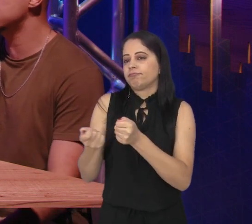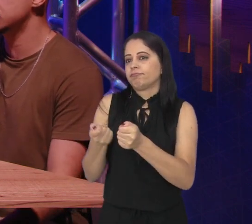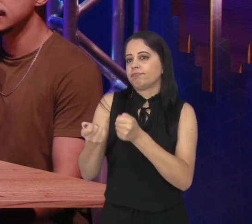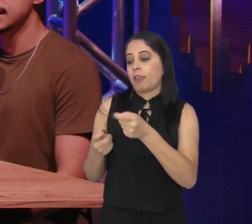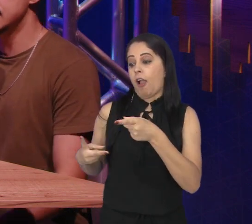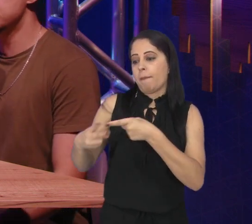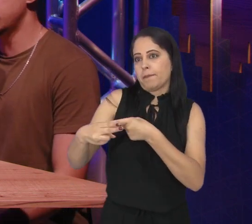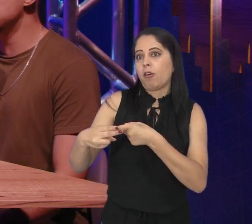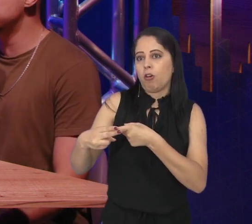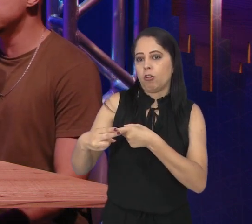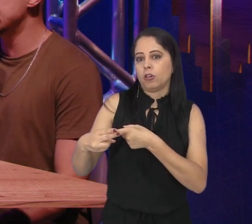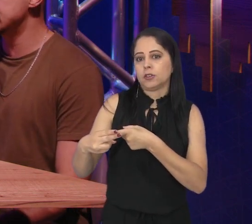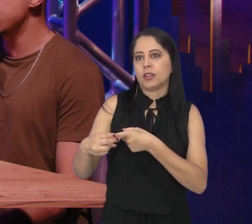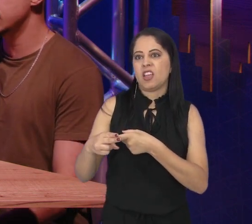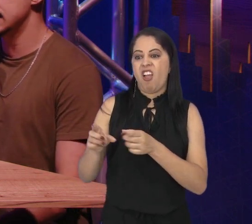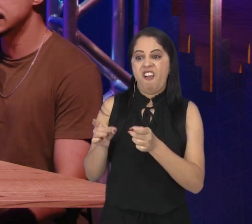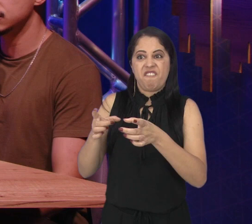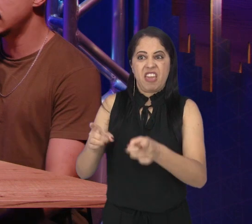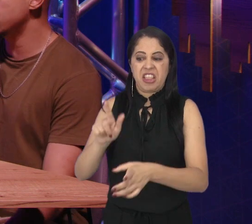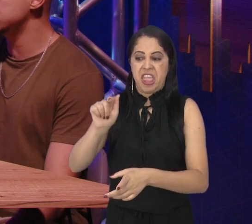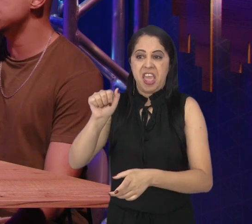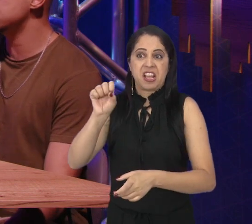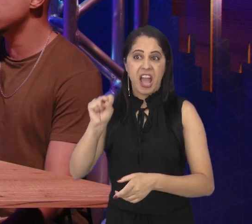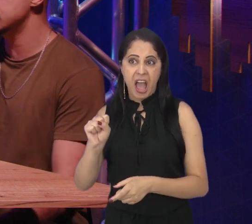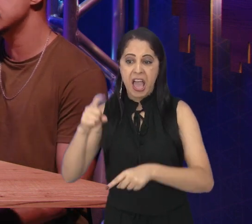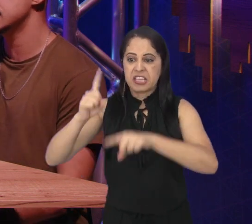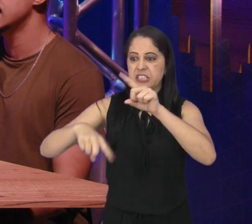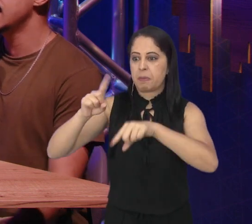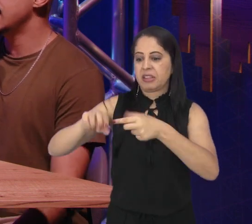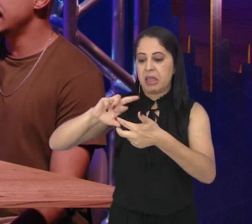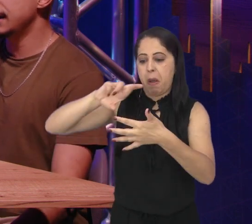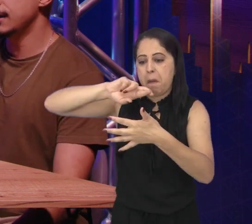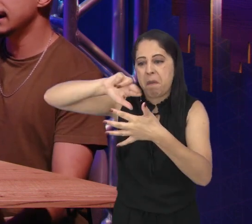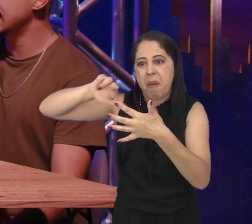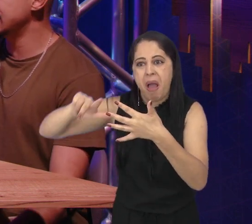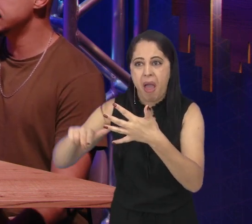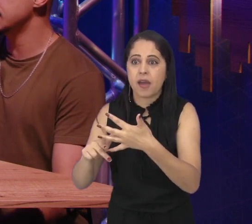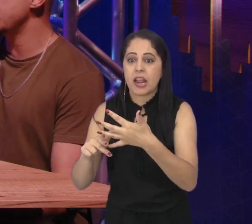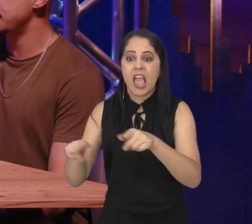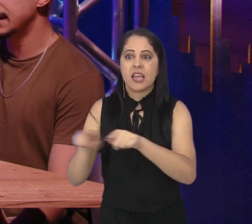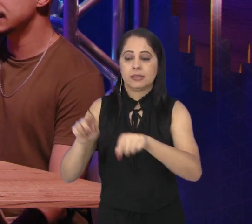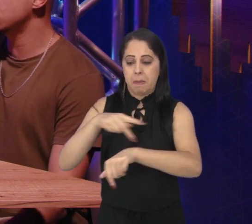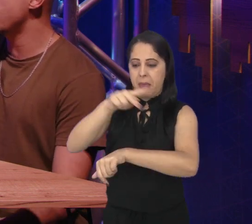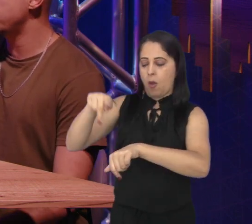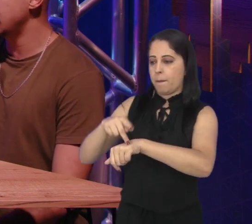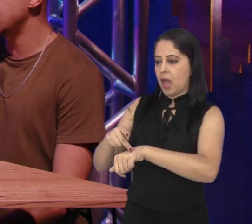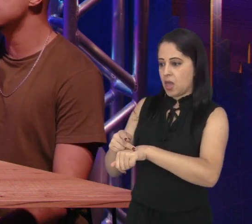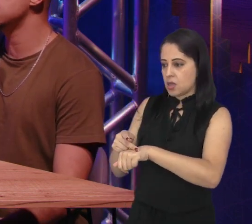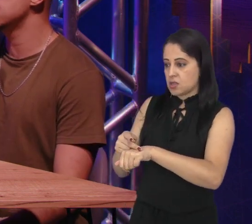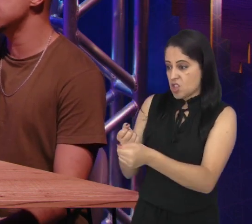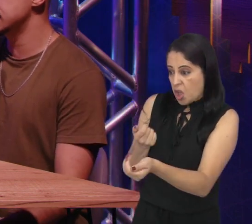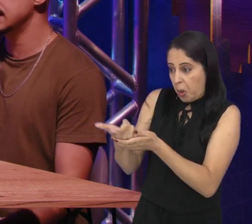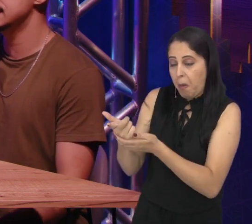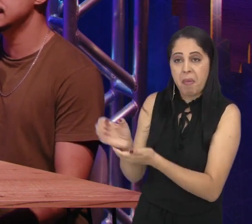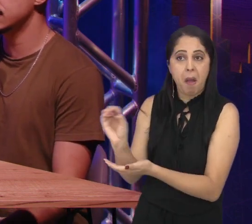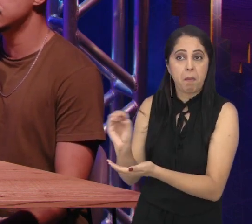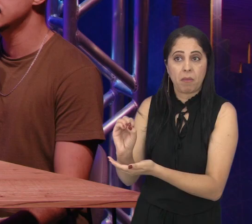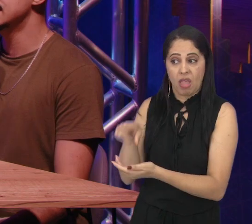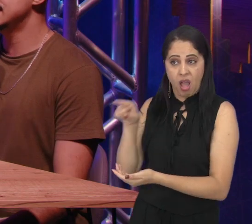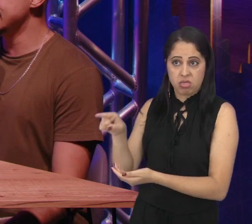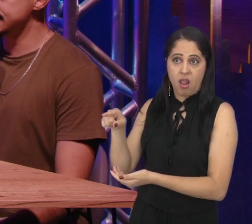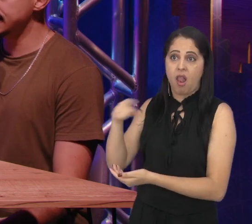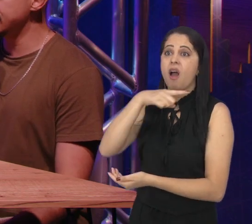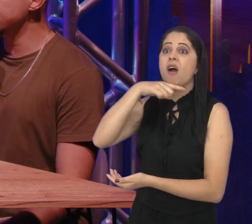para o outro. Eles param de fornecer o gás natural, outras coisas. A galera também para de comprar as coisas deles.